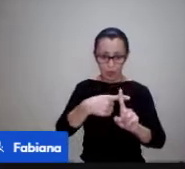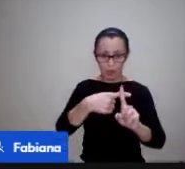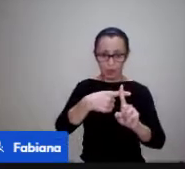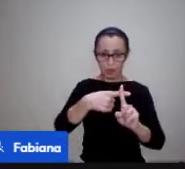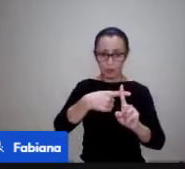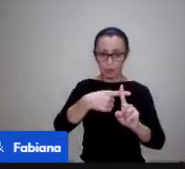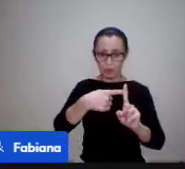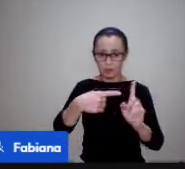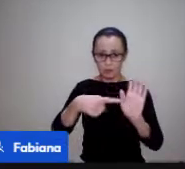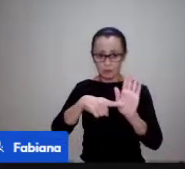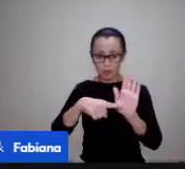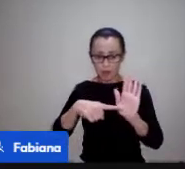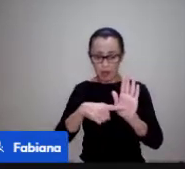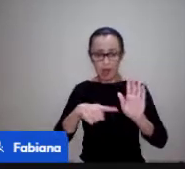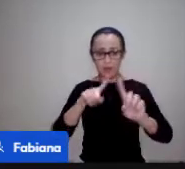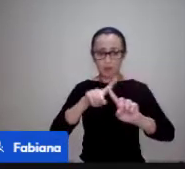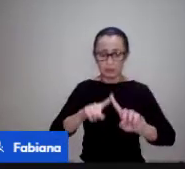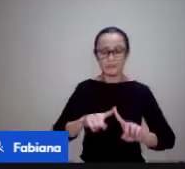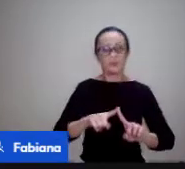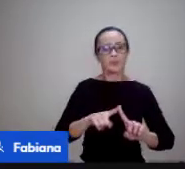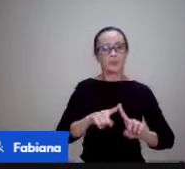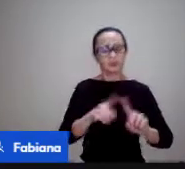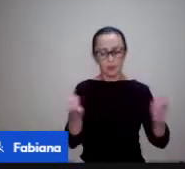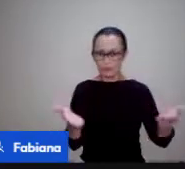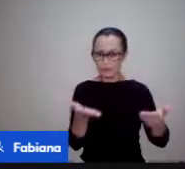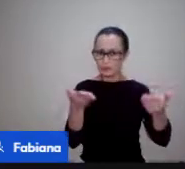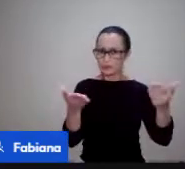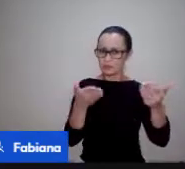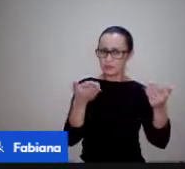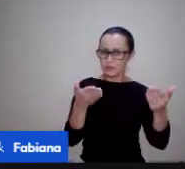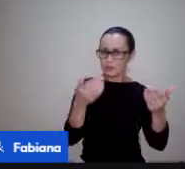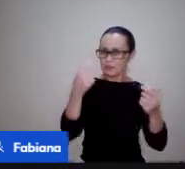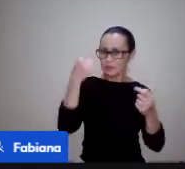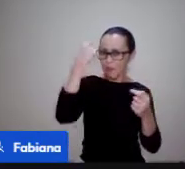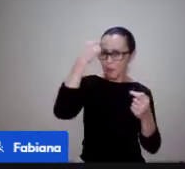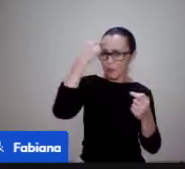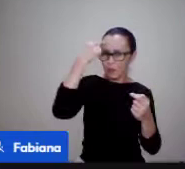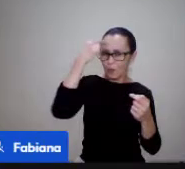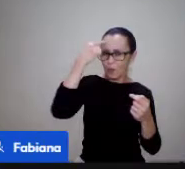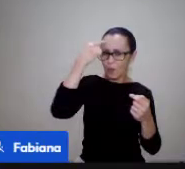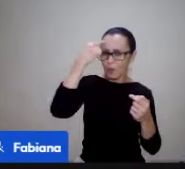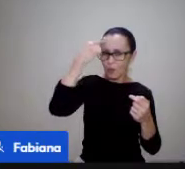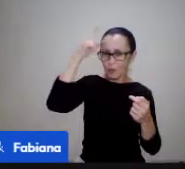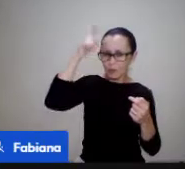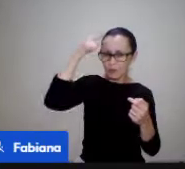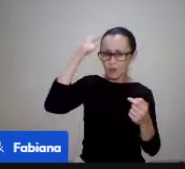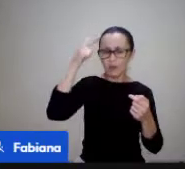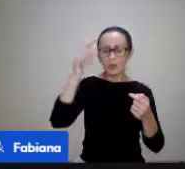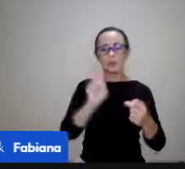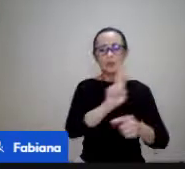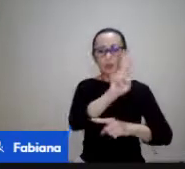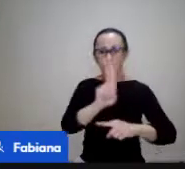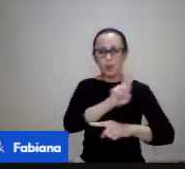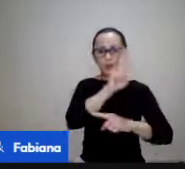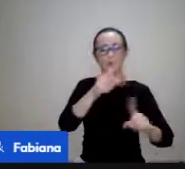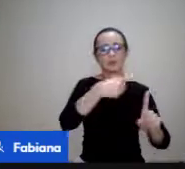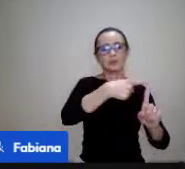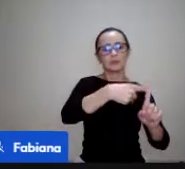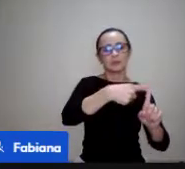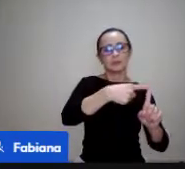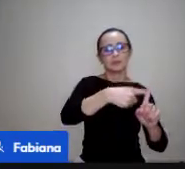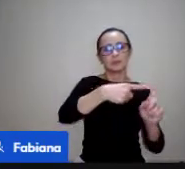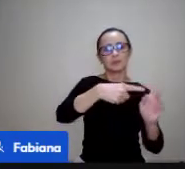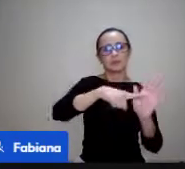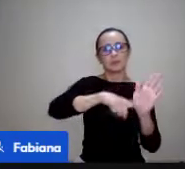sim, um raciocínio lógico, estou desenvolvendo, sim, uma compreensão do uso da adição, da subtração e